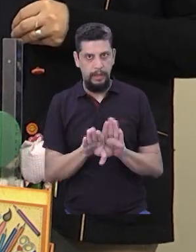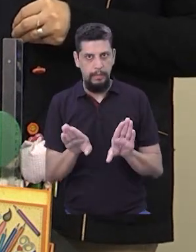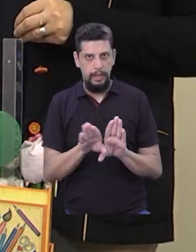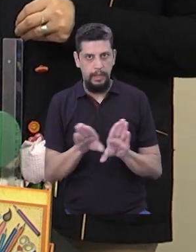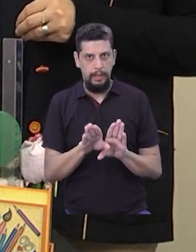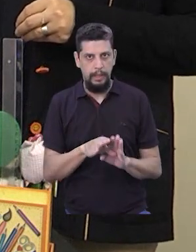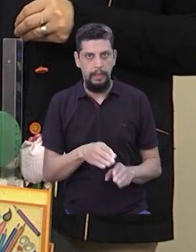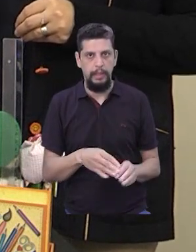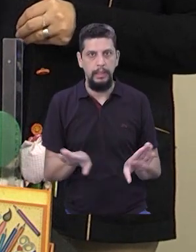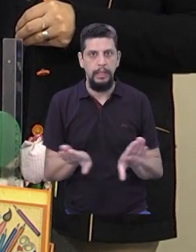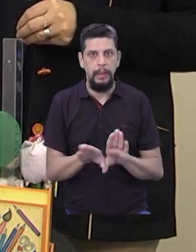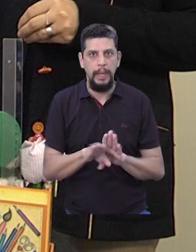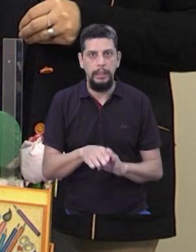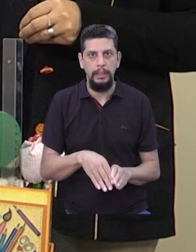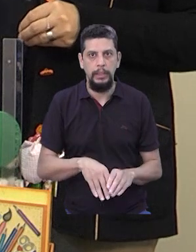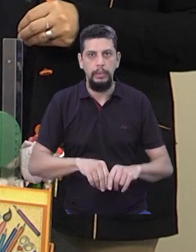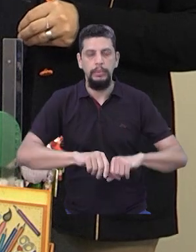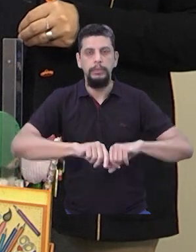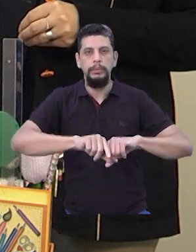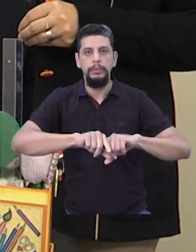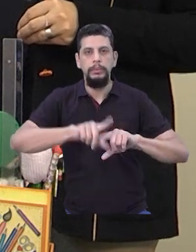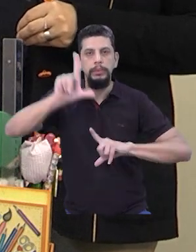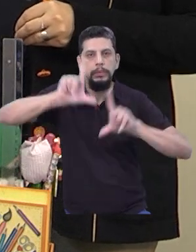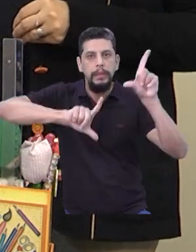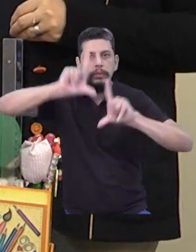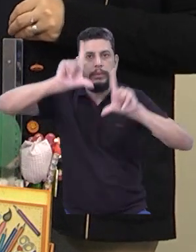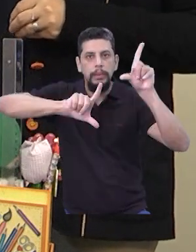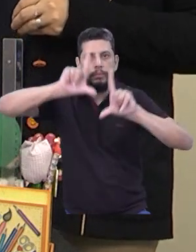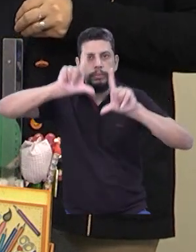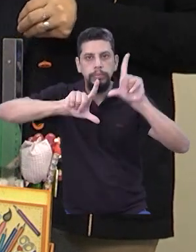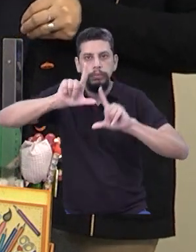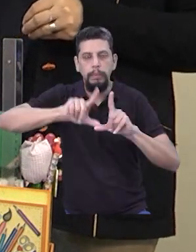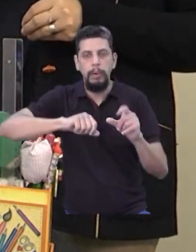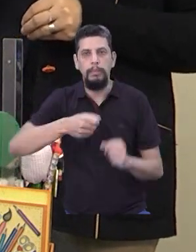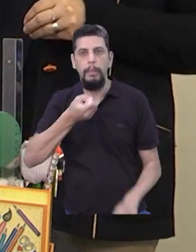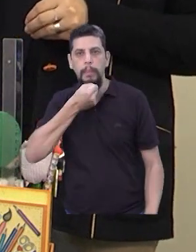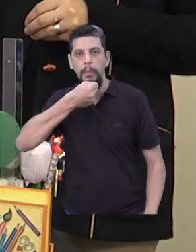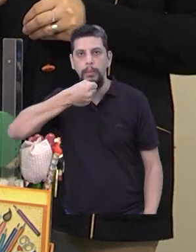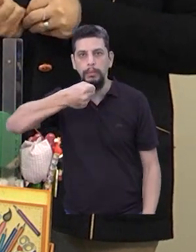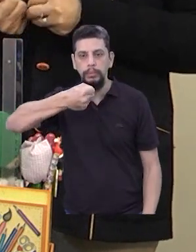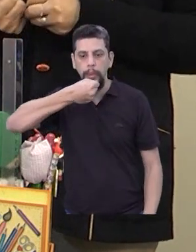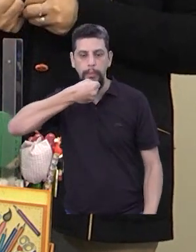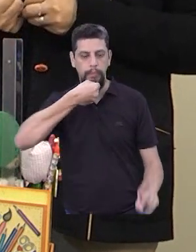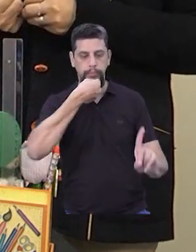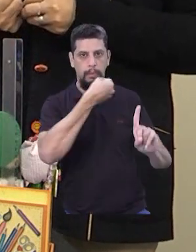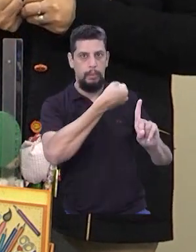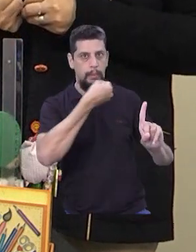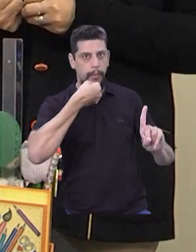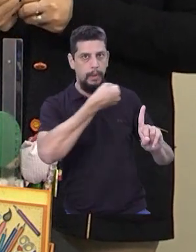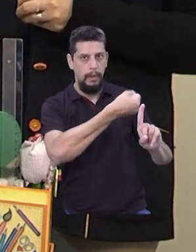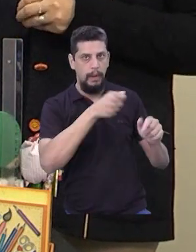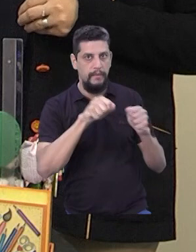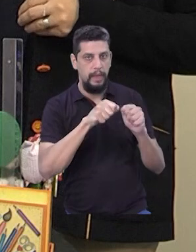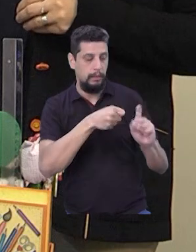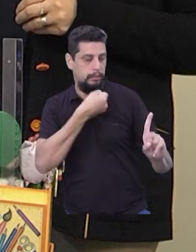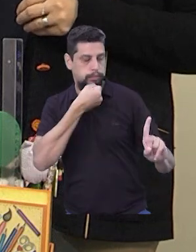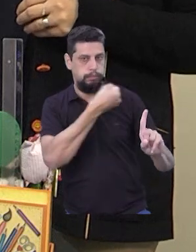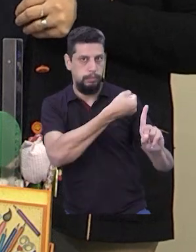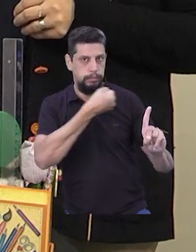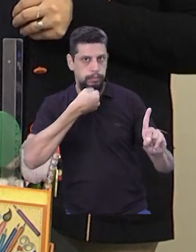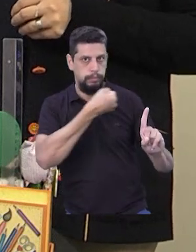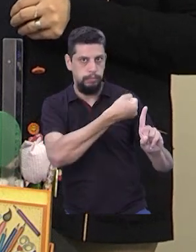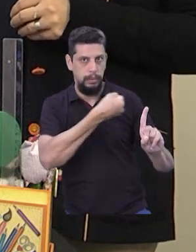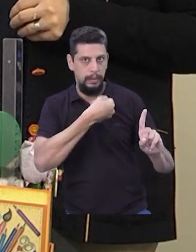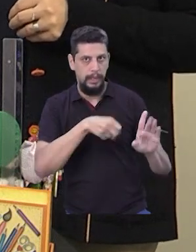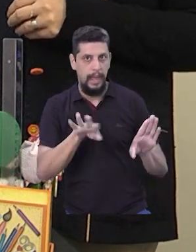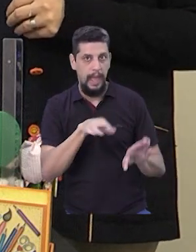Existe a entrevista jornalística, tá? Uhum. Que é essa que a professora Fabiana trouxe, uhum, né? Ela fez uma